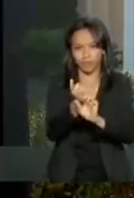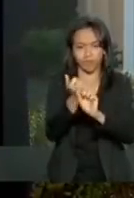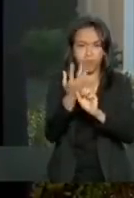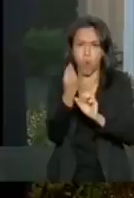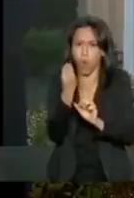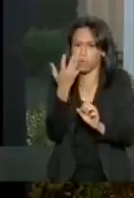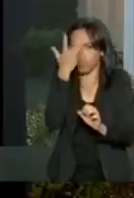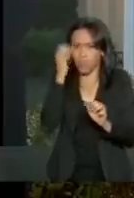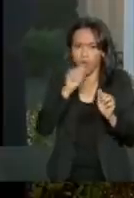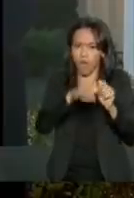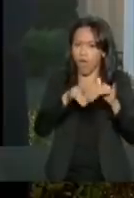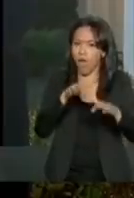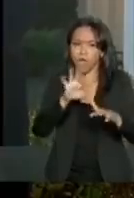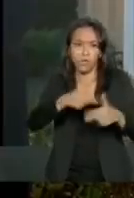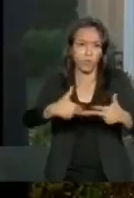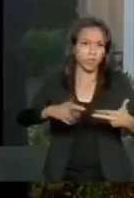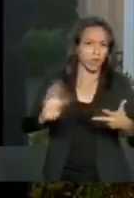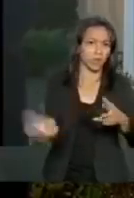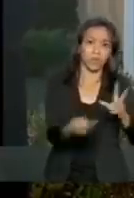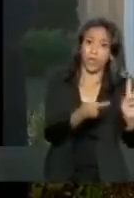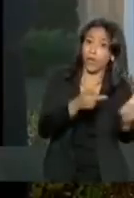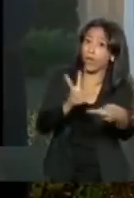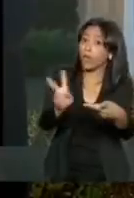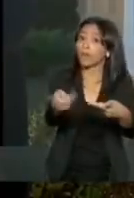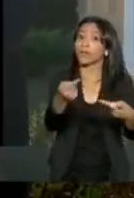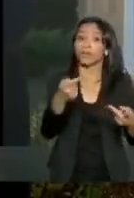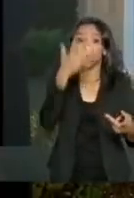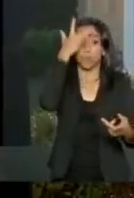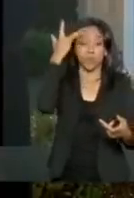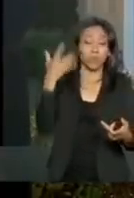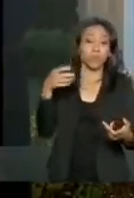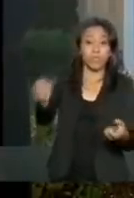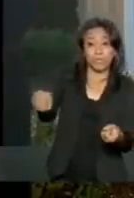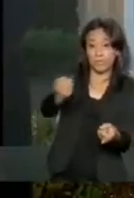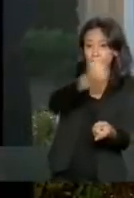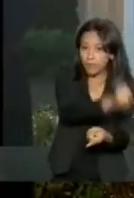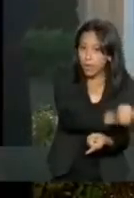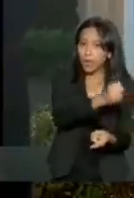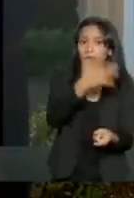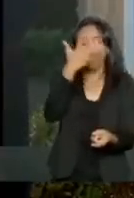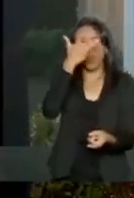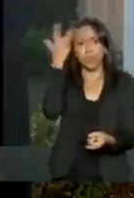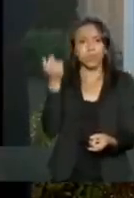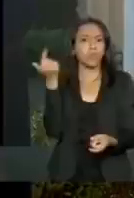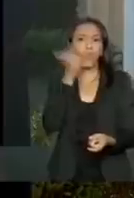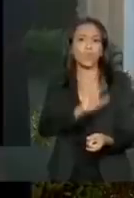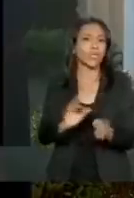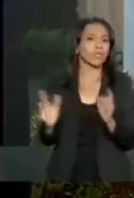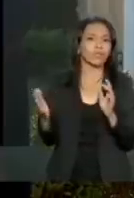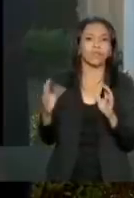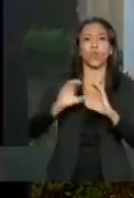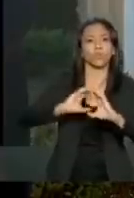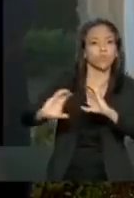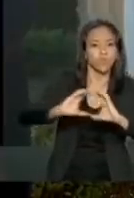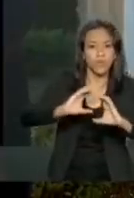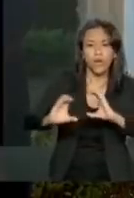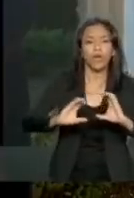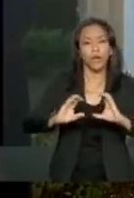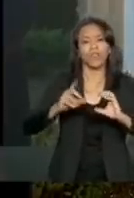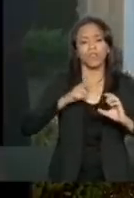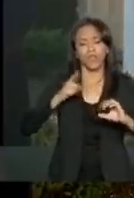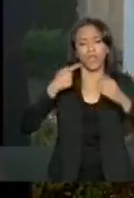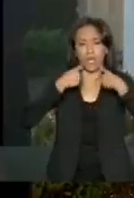As coisas acontecem, as pessoas são retiradas, as pessoas não conseguem se comunicar, já ouviram essas queixas, e